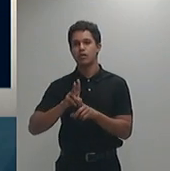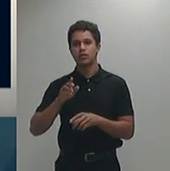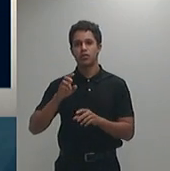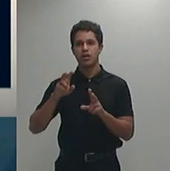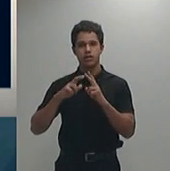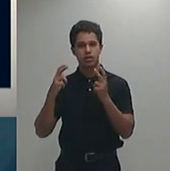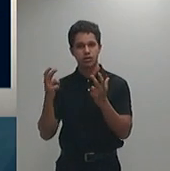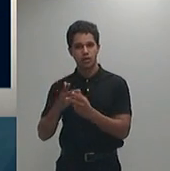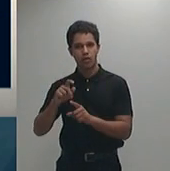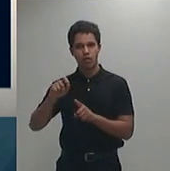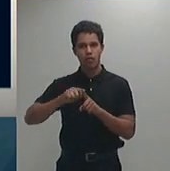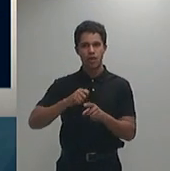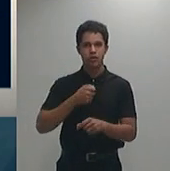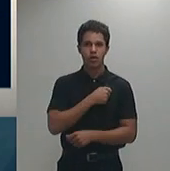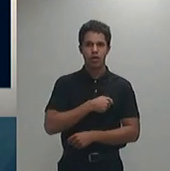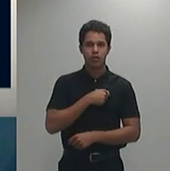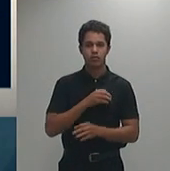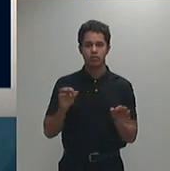encerrada a sessão